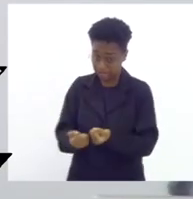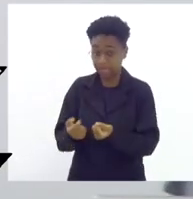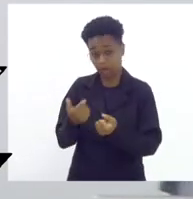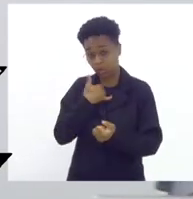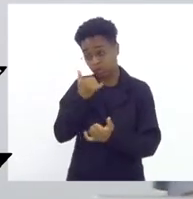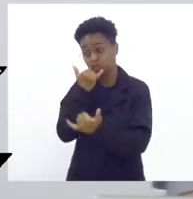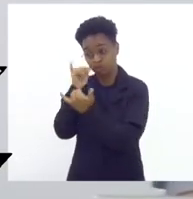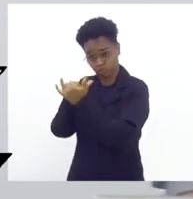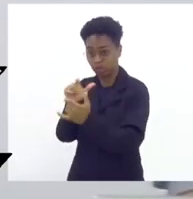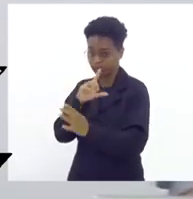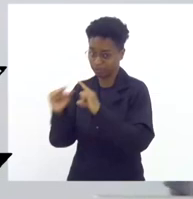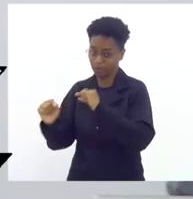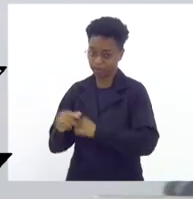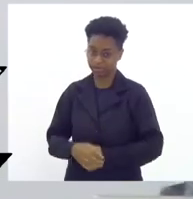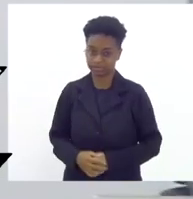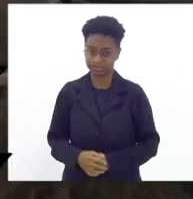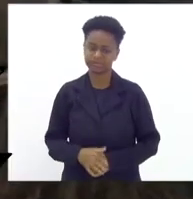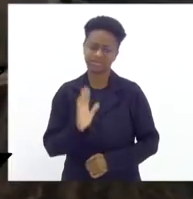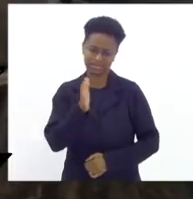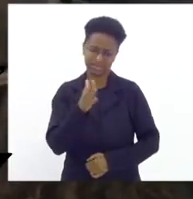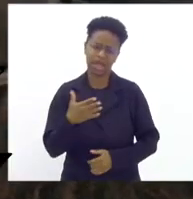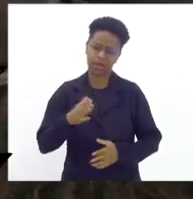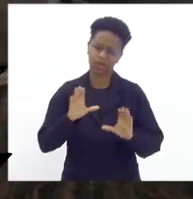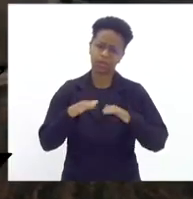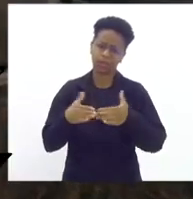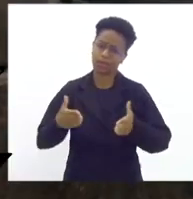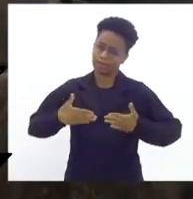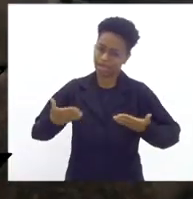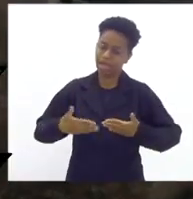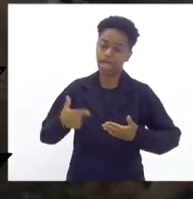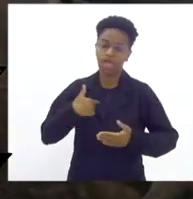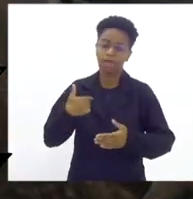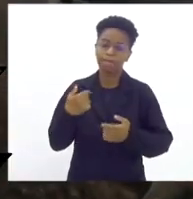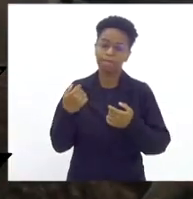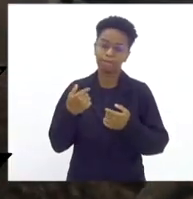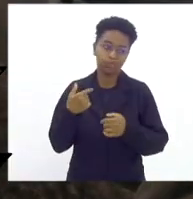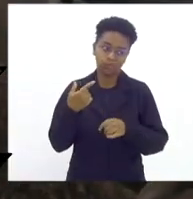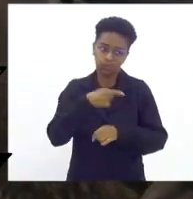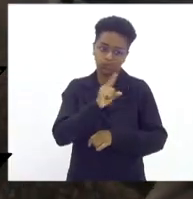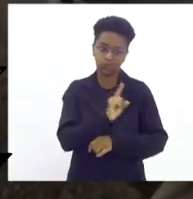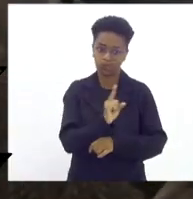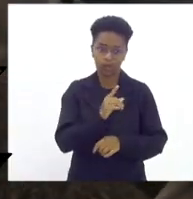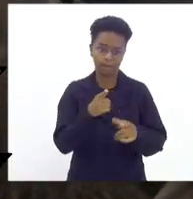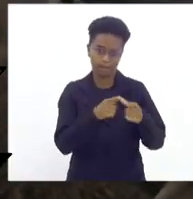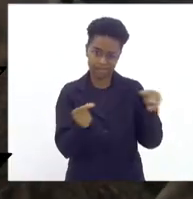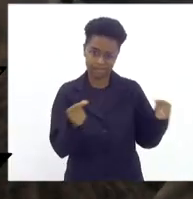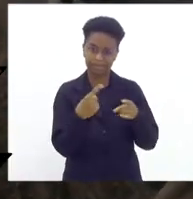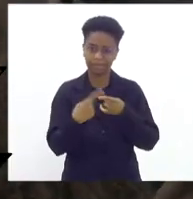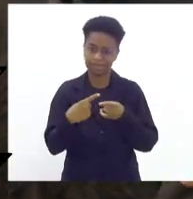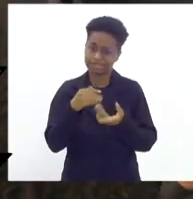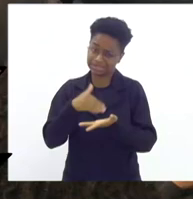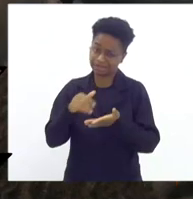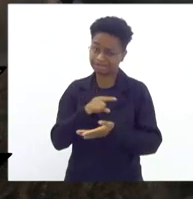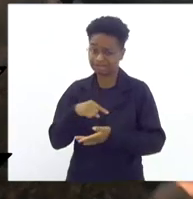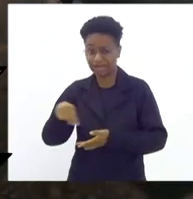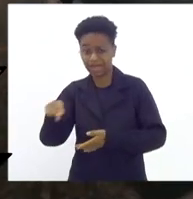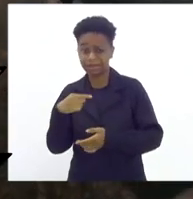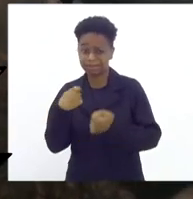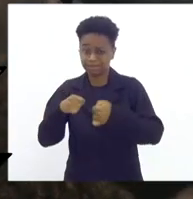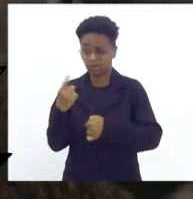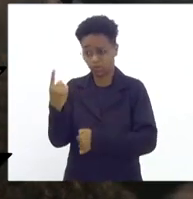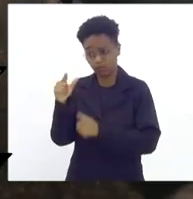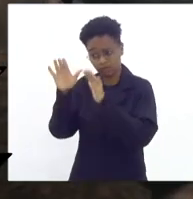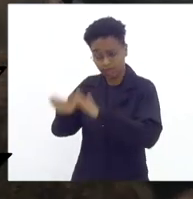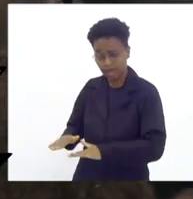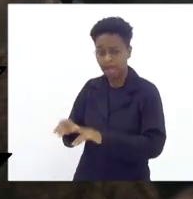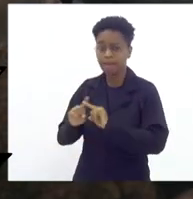do trabalho a equipe lá já tá empolgada Brasil só não vou para Brasília porque a secretária também vai e aí tem que ter um representante aqui no Rio vou